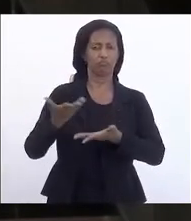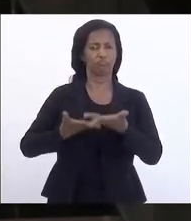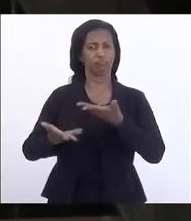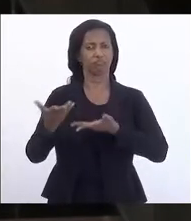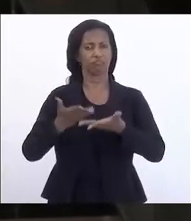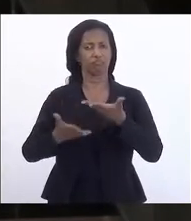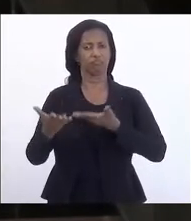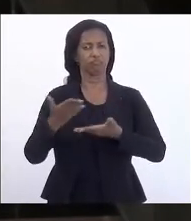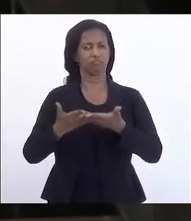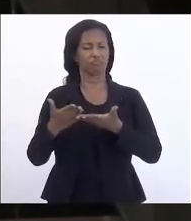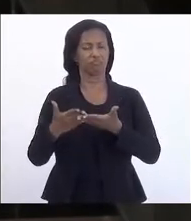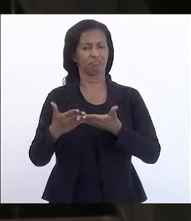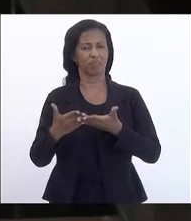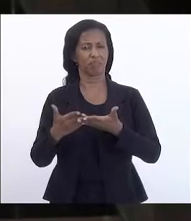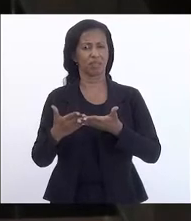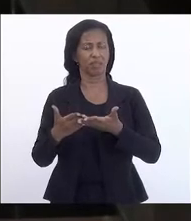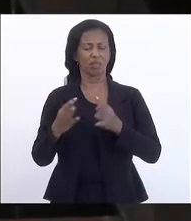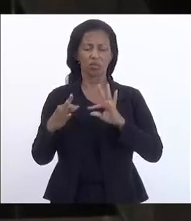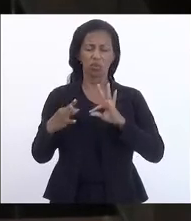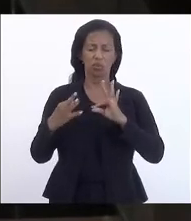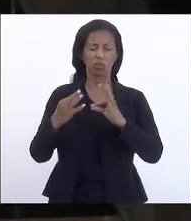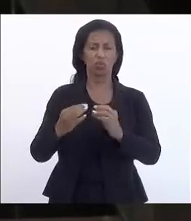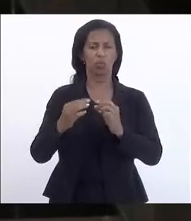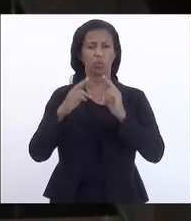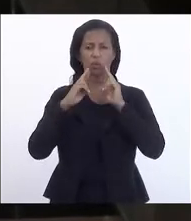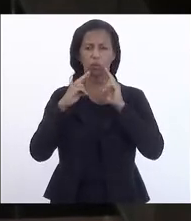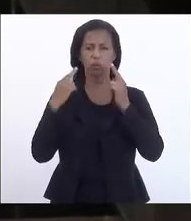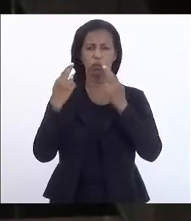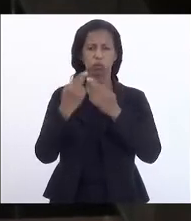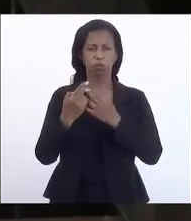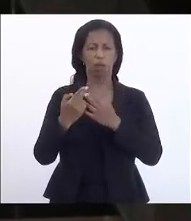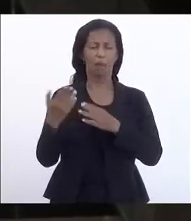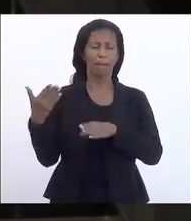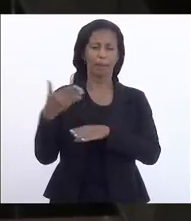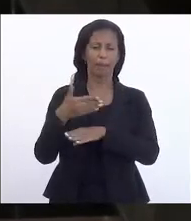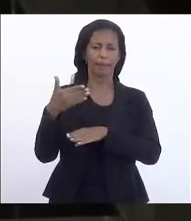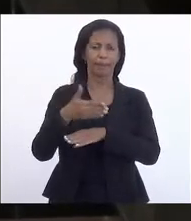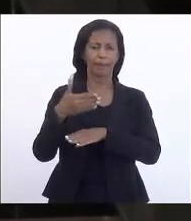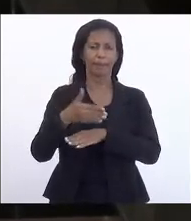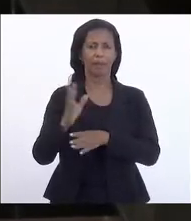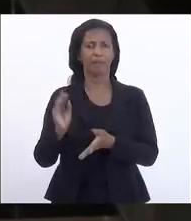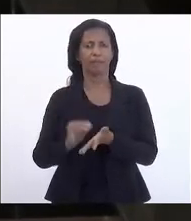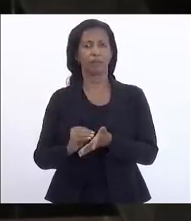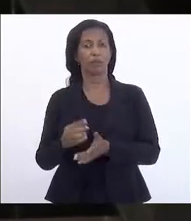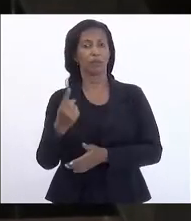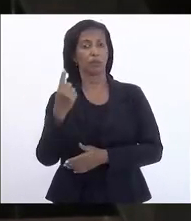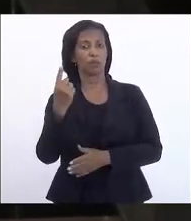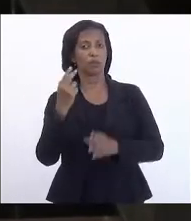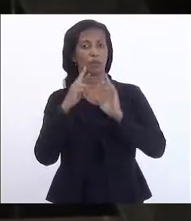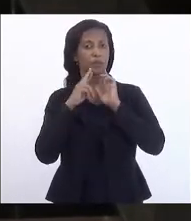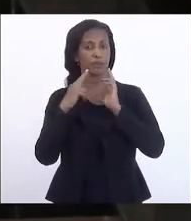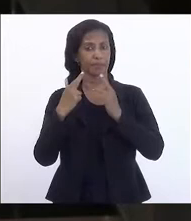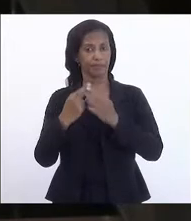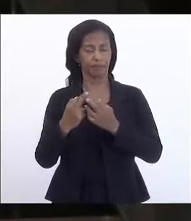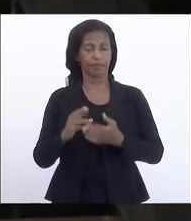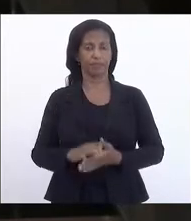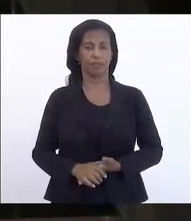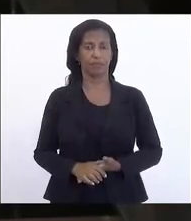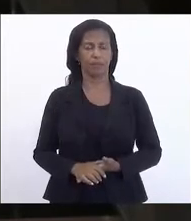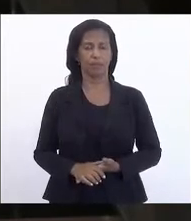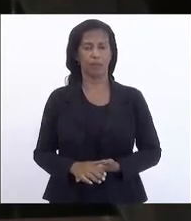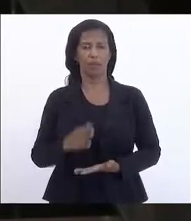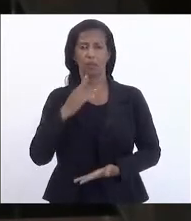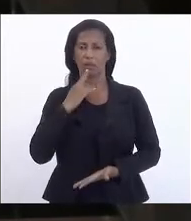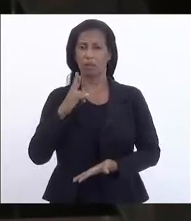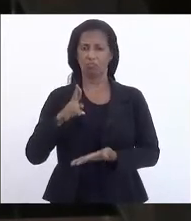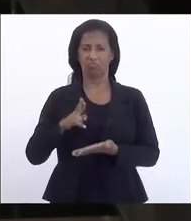de praticamente todas as etapas, tendo faltado apenas uma sessão. Quero, portanto, reconhecer